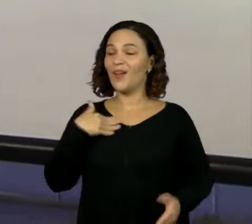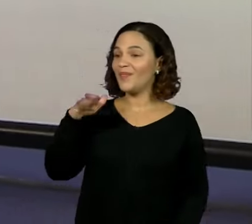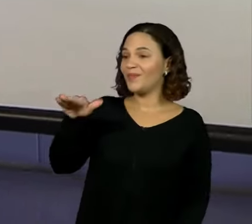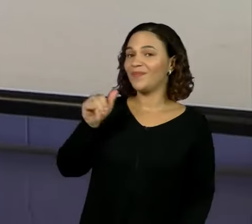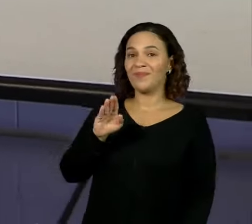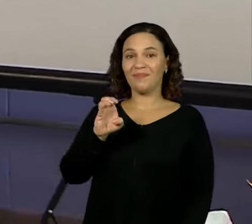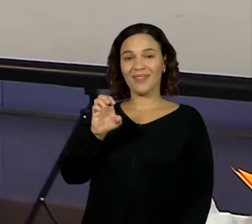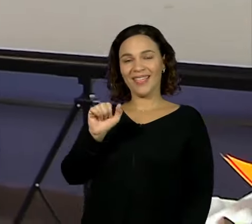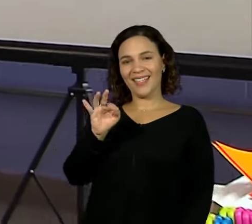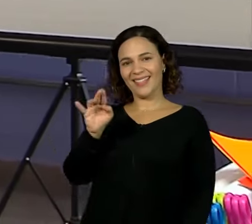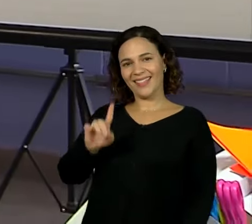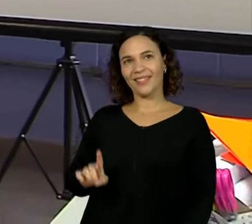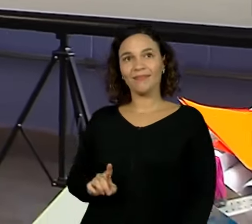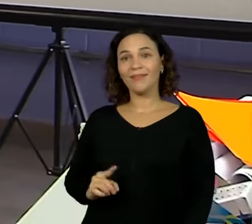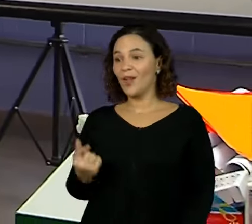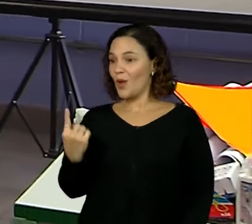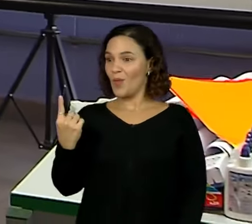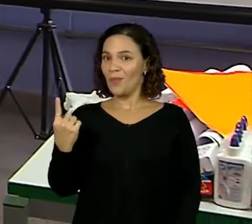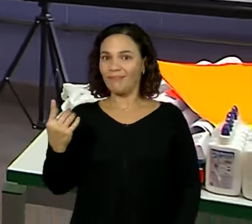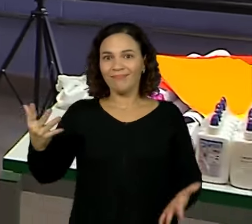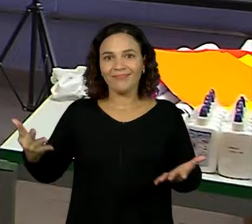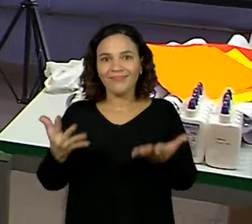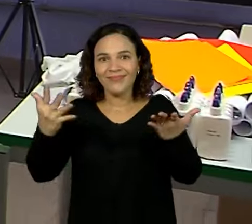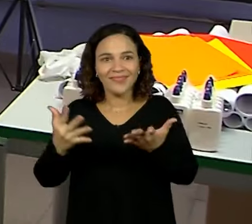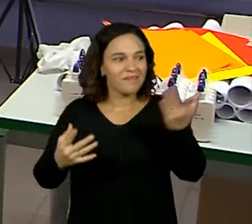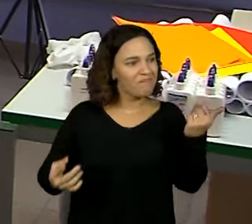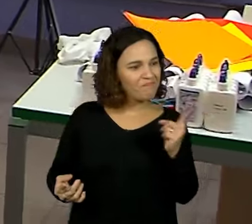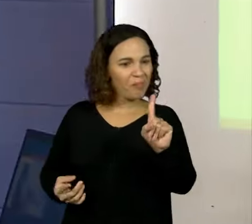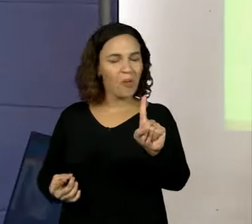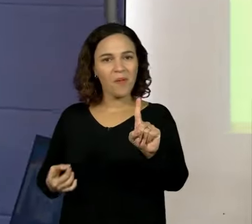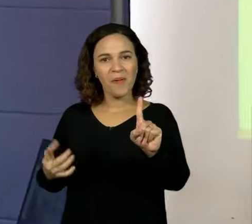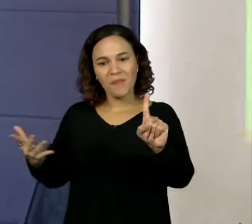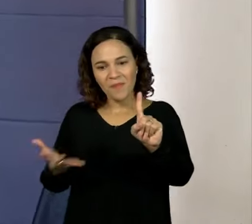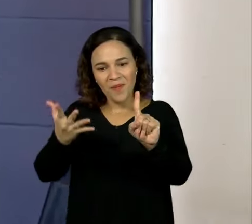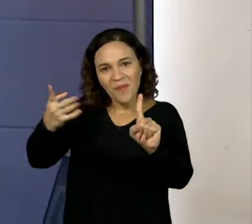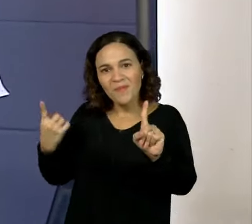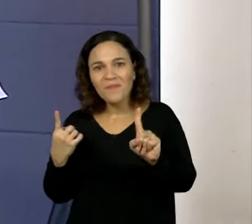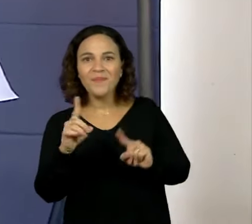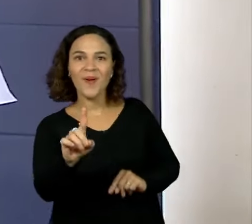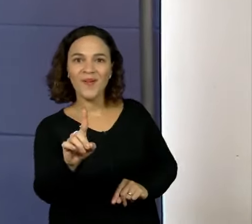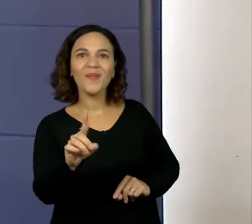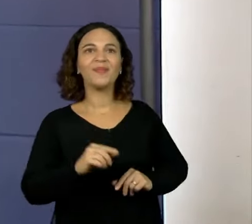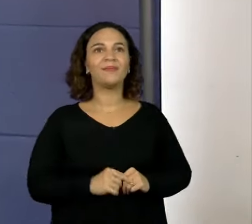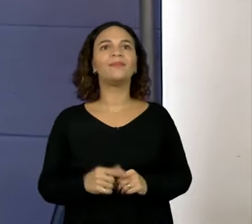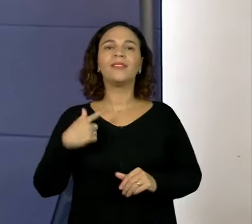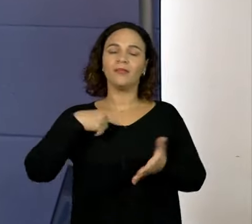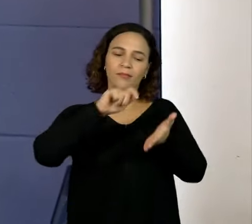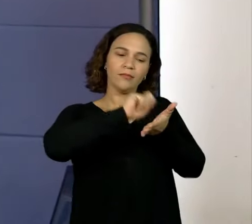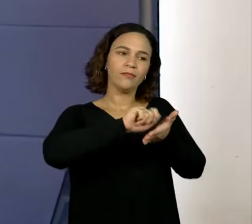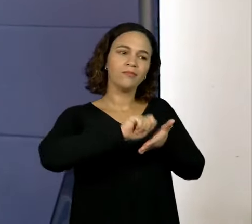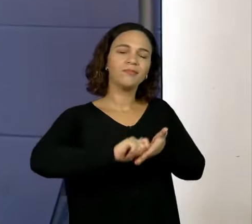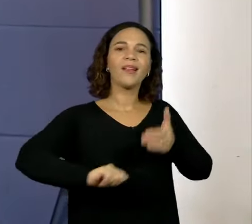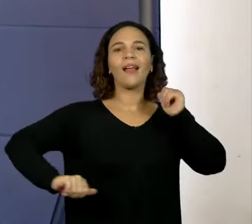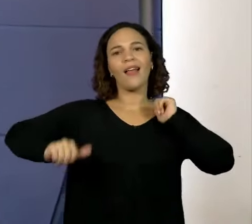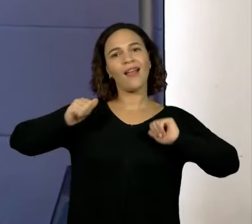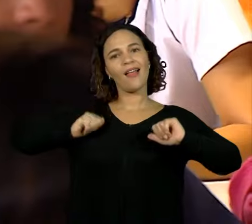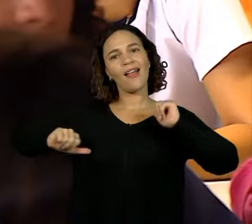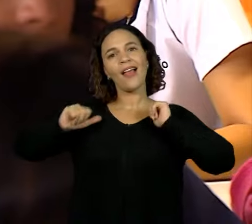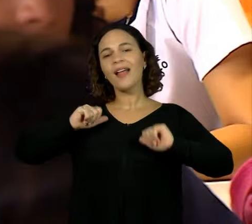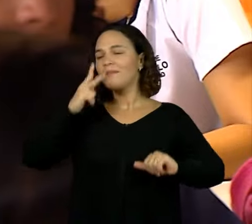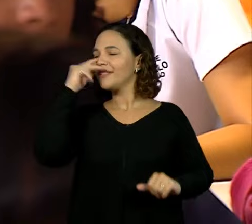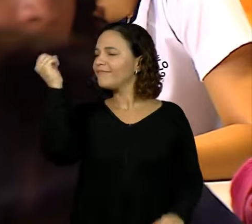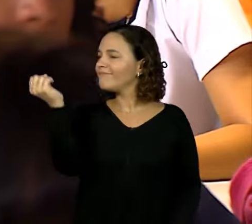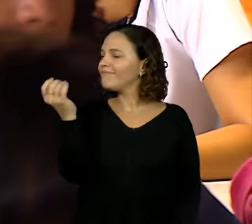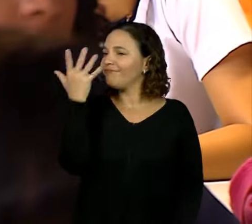Beatriz. A fala de uma incentiva a fala de outra. Eu escrevi aqui, a arte de atuar inspira a alma.